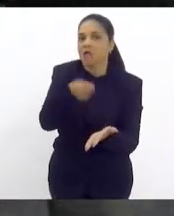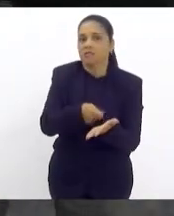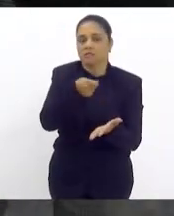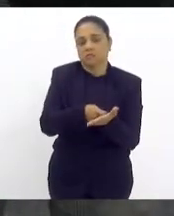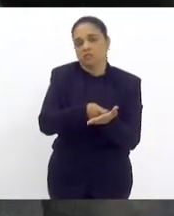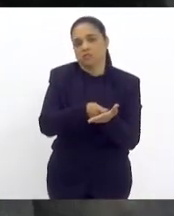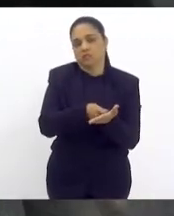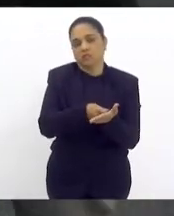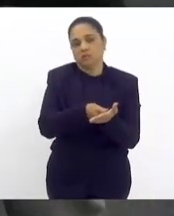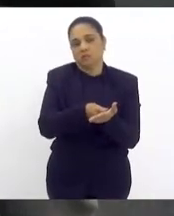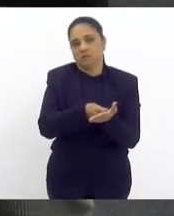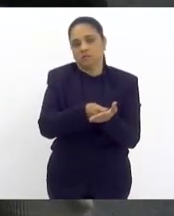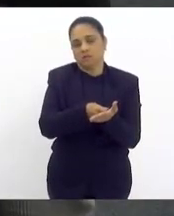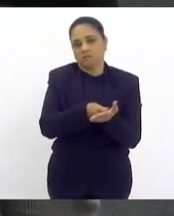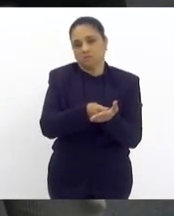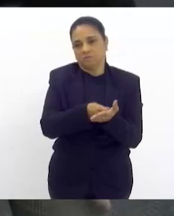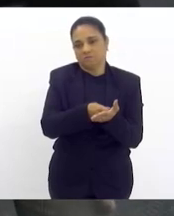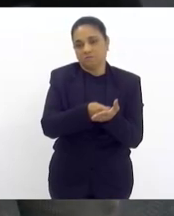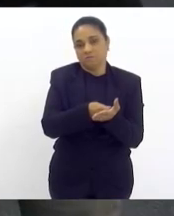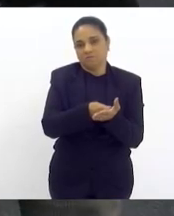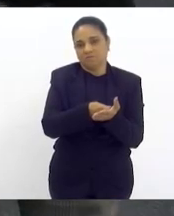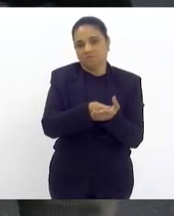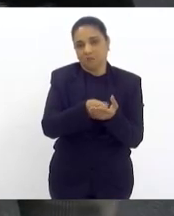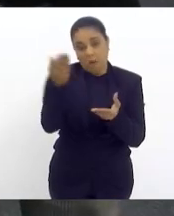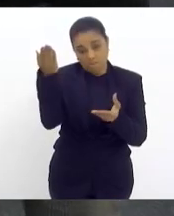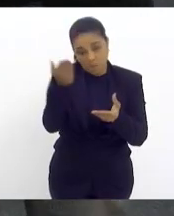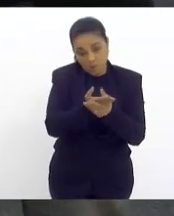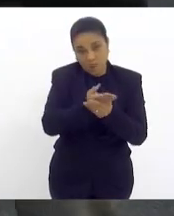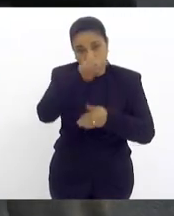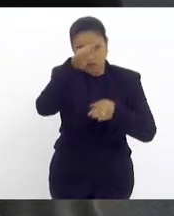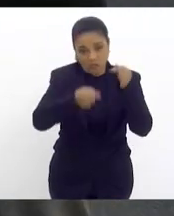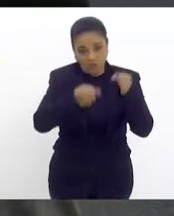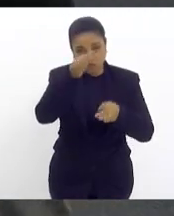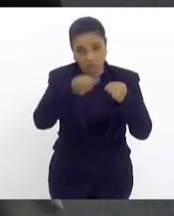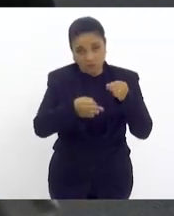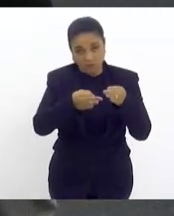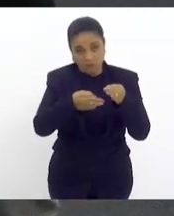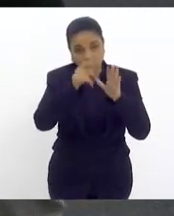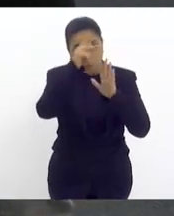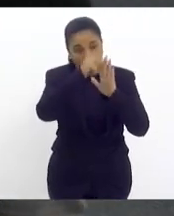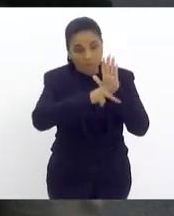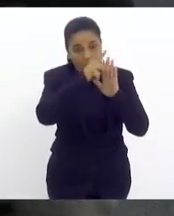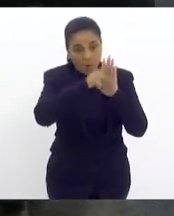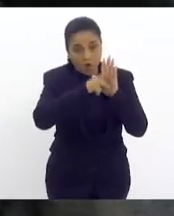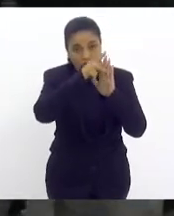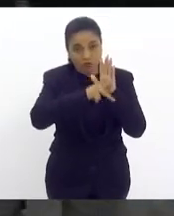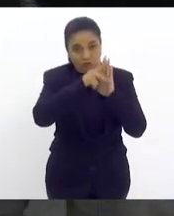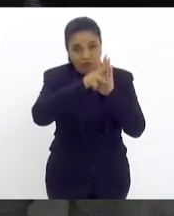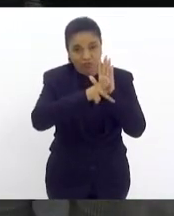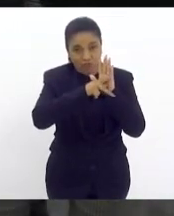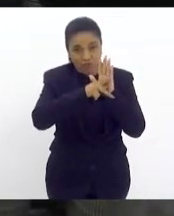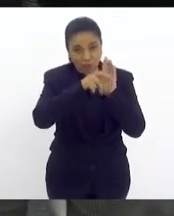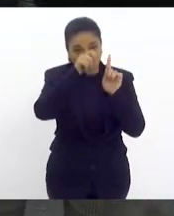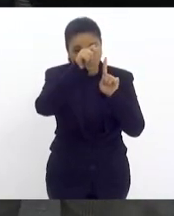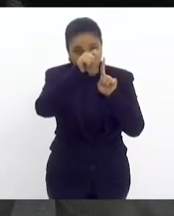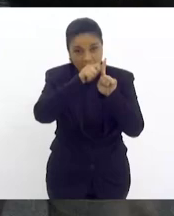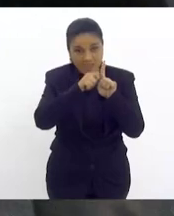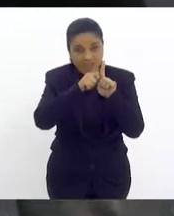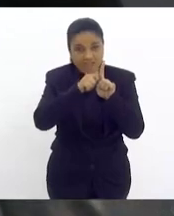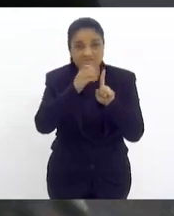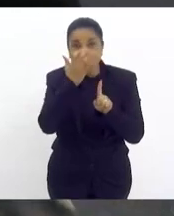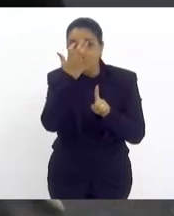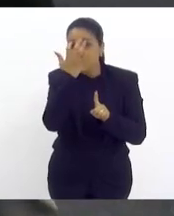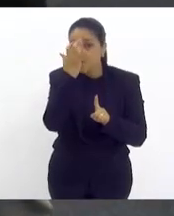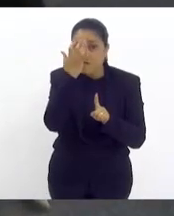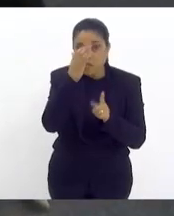nem que seja na justiça que o projeto seja publicado ele é de Fevereiro e ainda não publicou